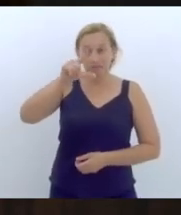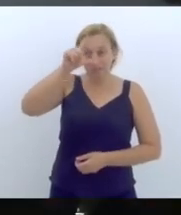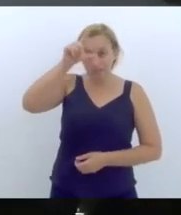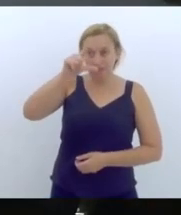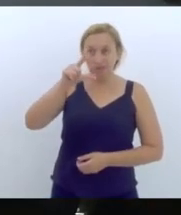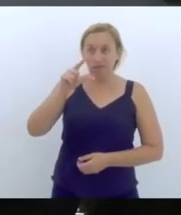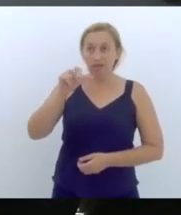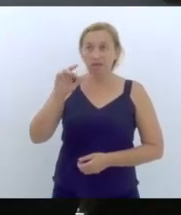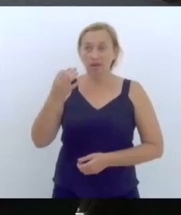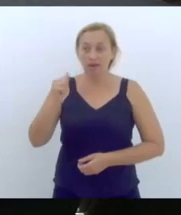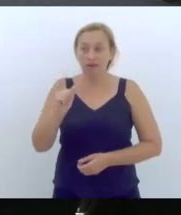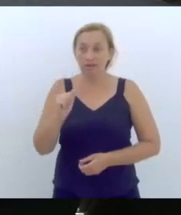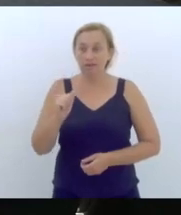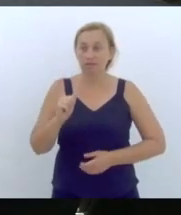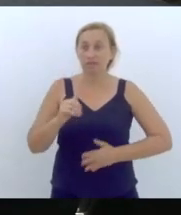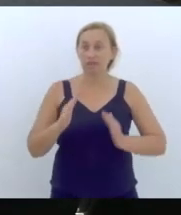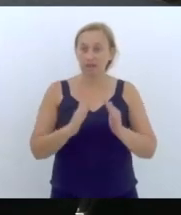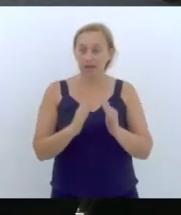casa.